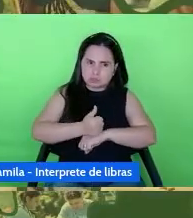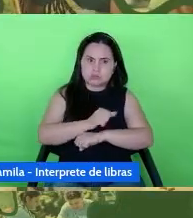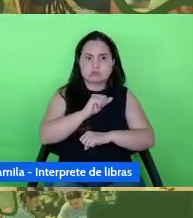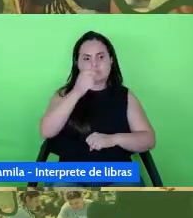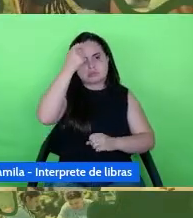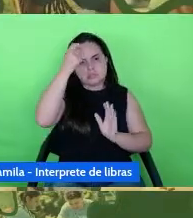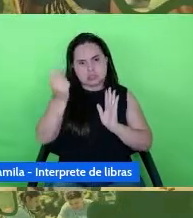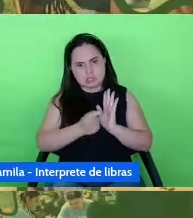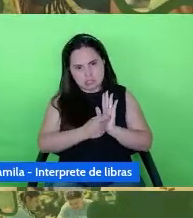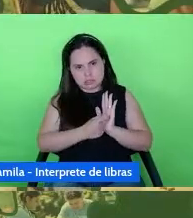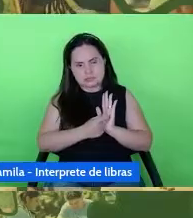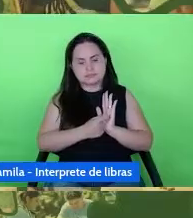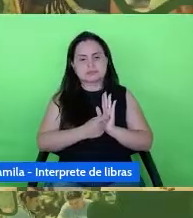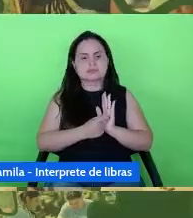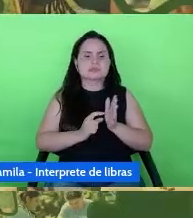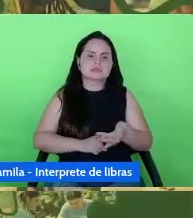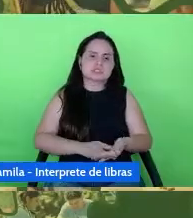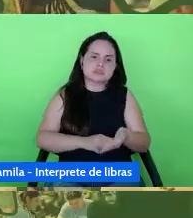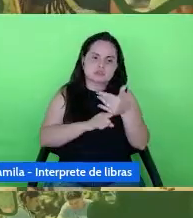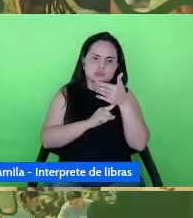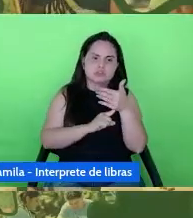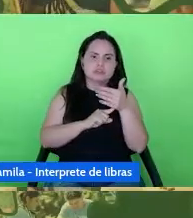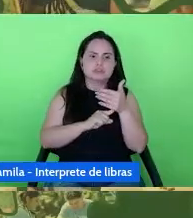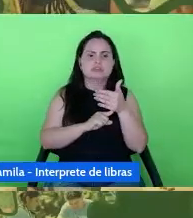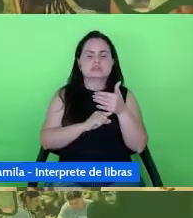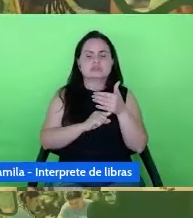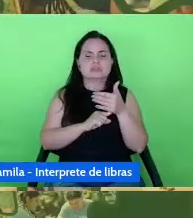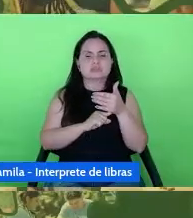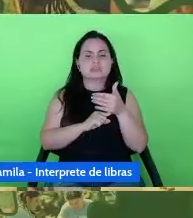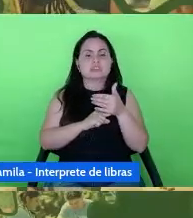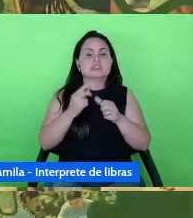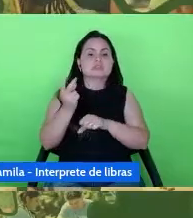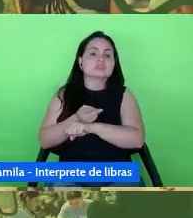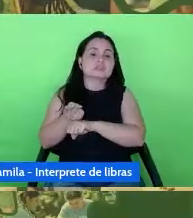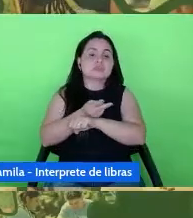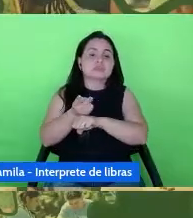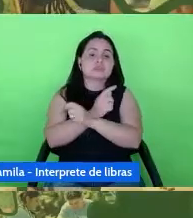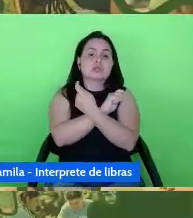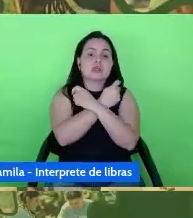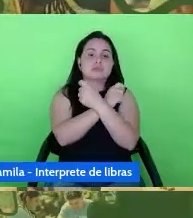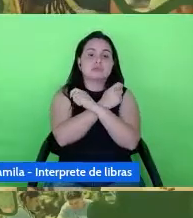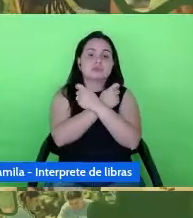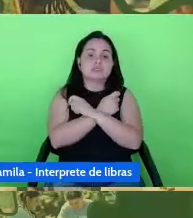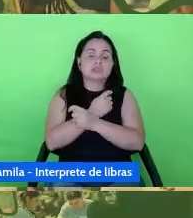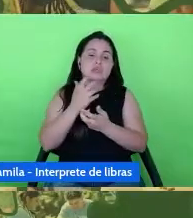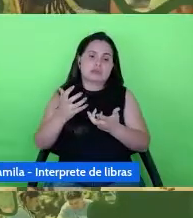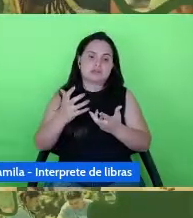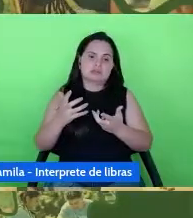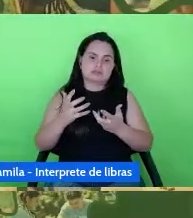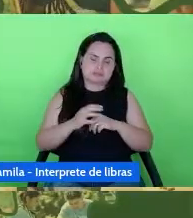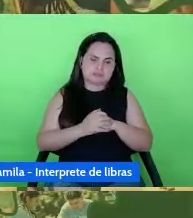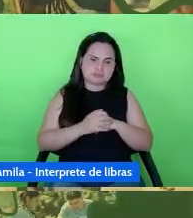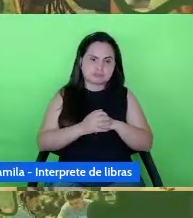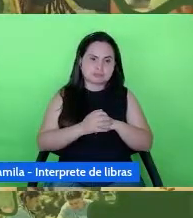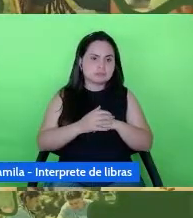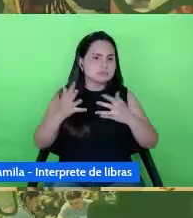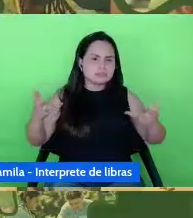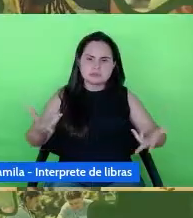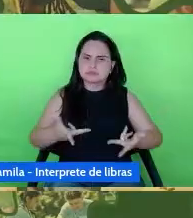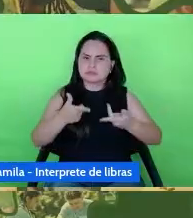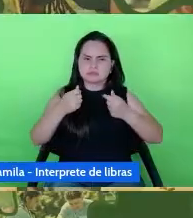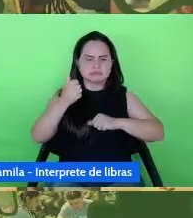com as tecnologias de informação, elas estão em busca do que a PUC Minas se propõe a formar. Excelentes profissionais